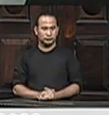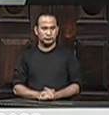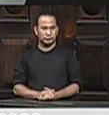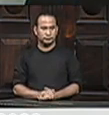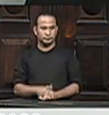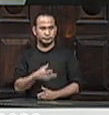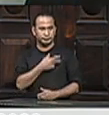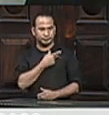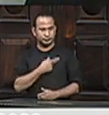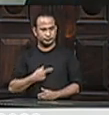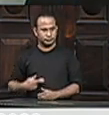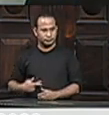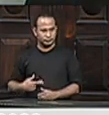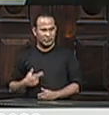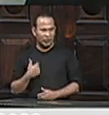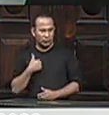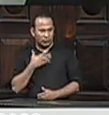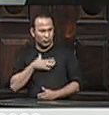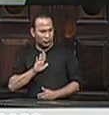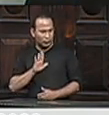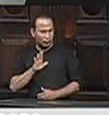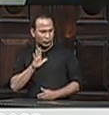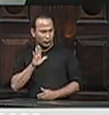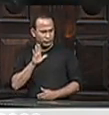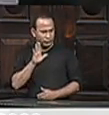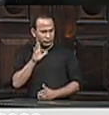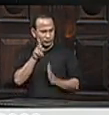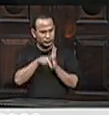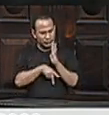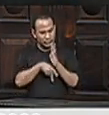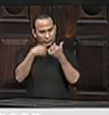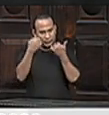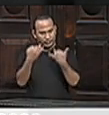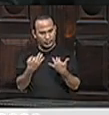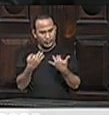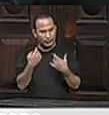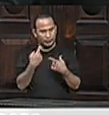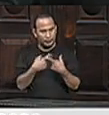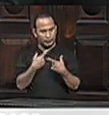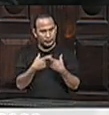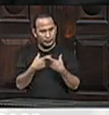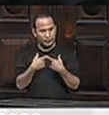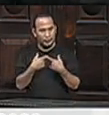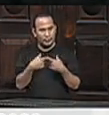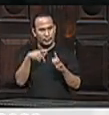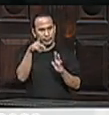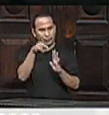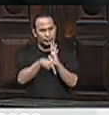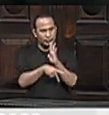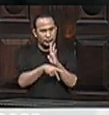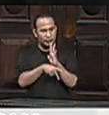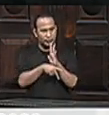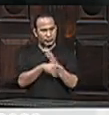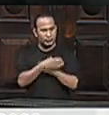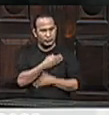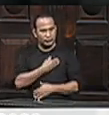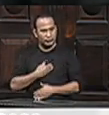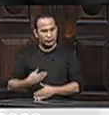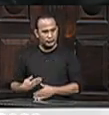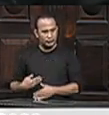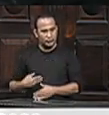Deputado Edson Albertassi. Favorável. Pela Comissão de Economia, Indústria e Comércio, deputado presidente Valdec